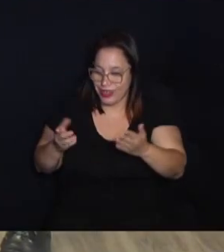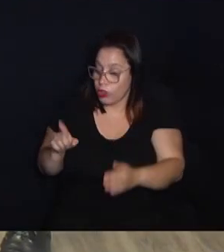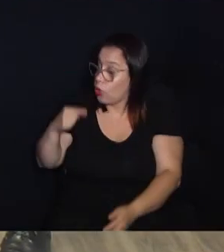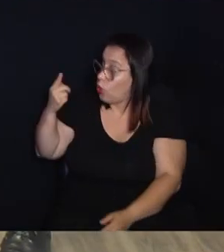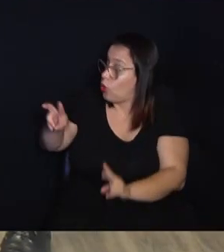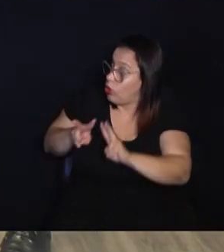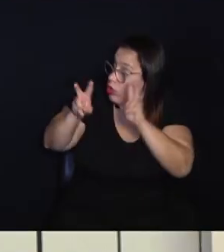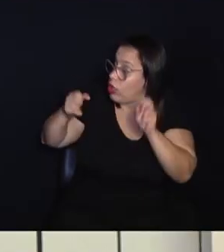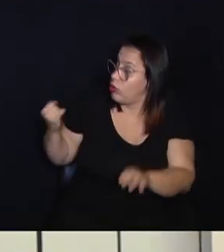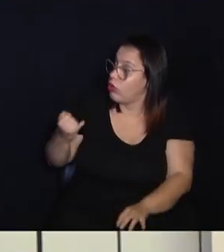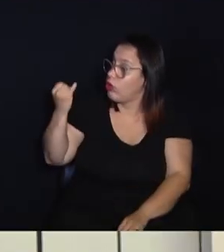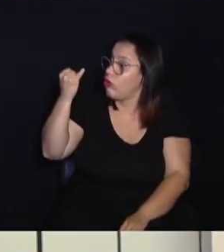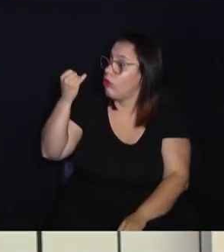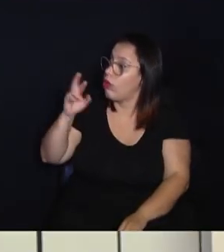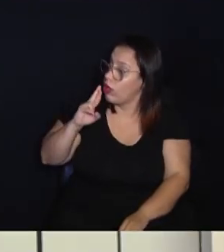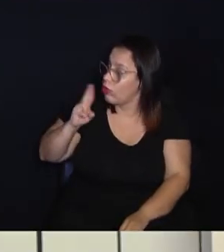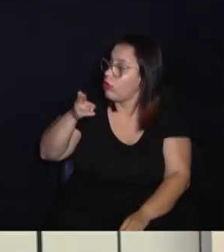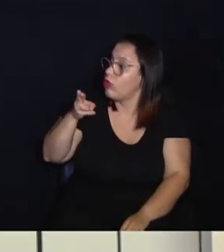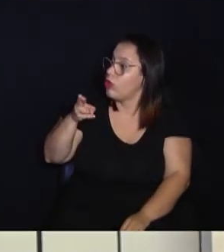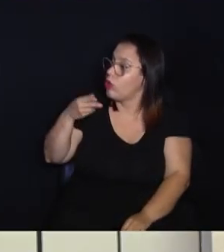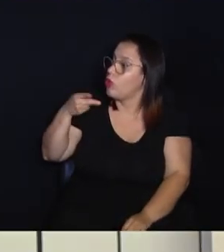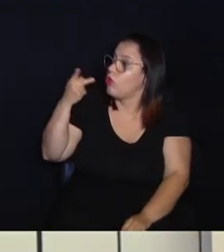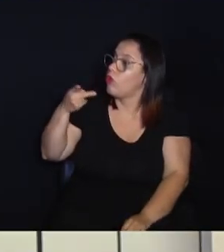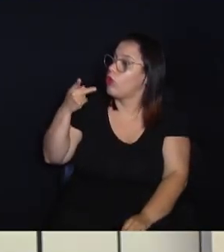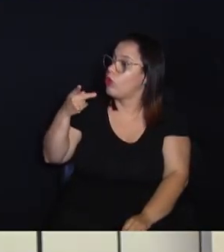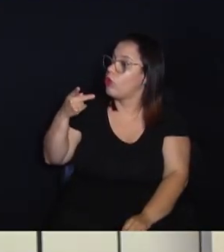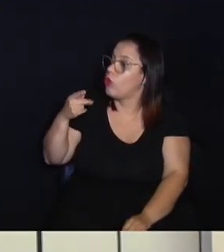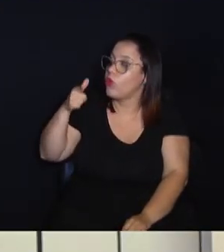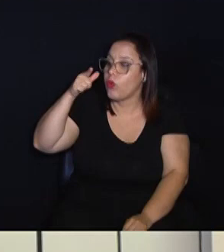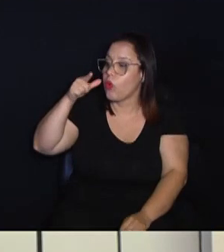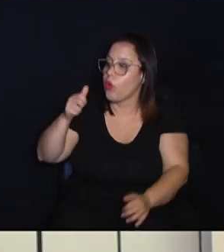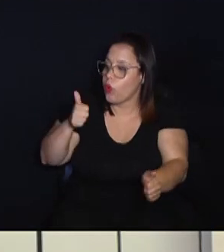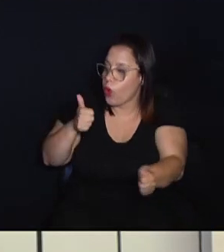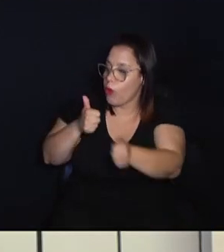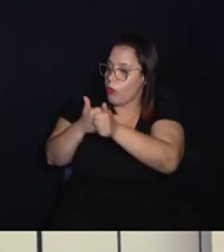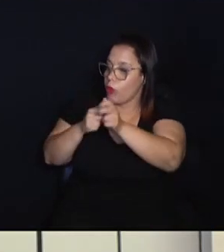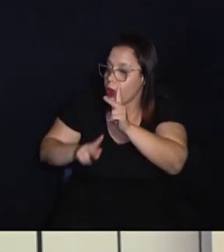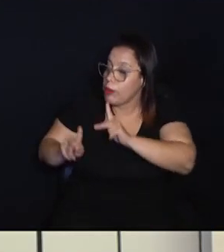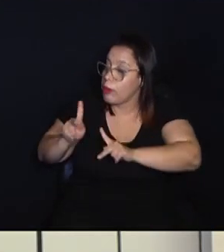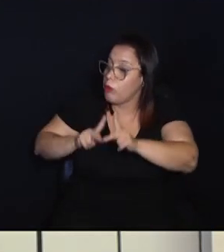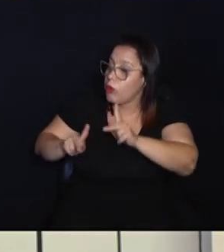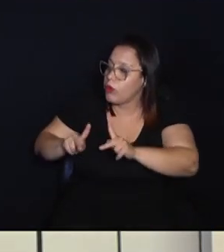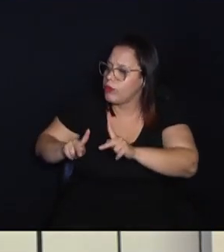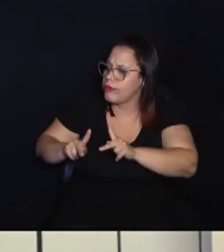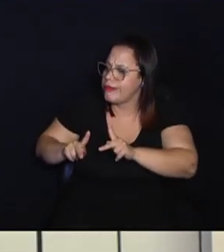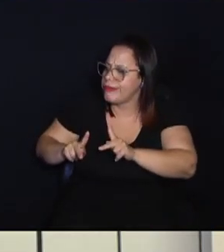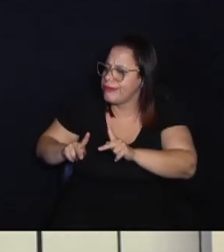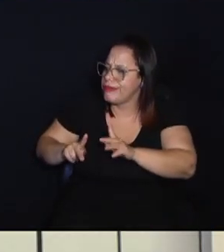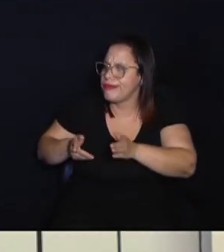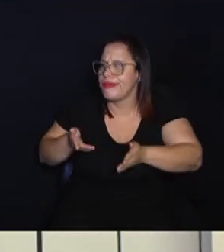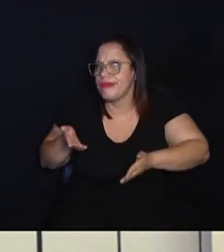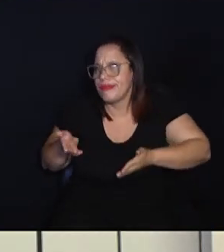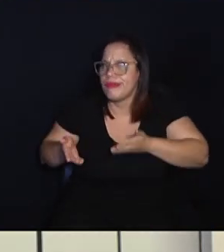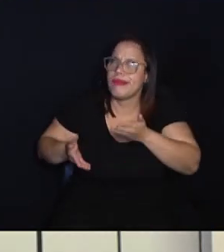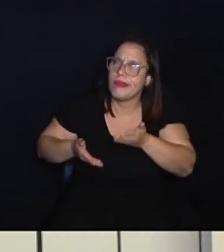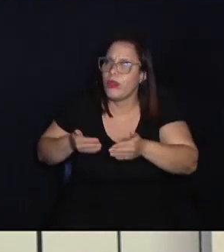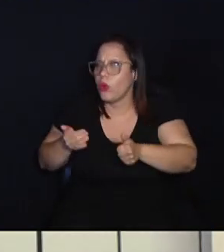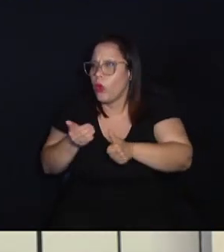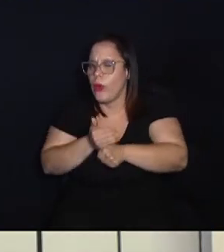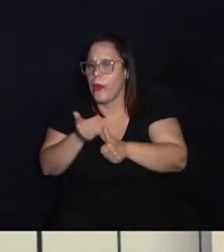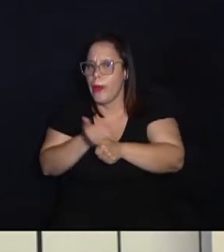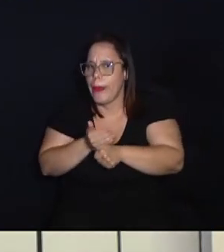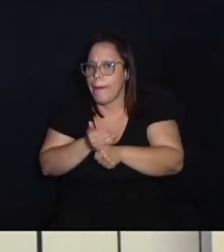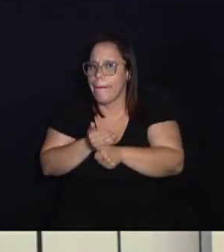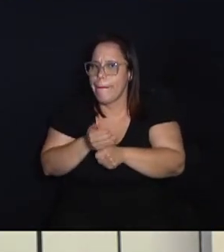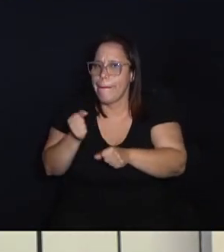assunto importante na sua resposta, você falou conseguir aproximar da população. E durante o seu mandato, durante os